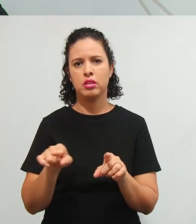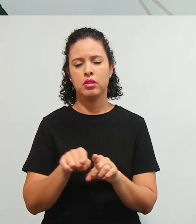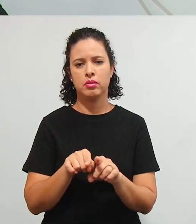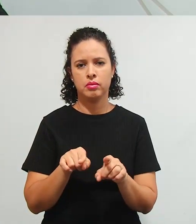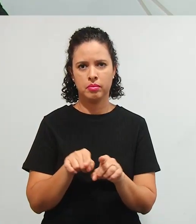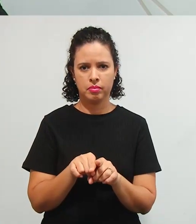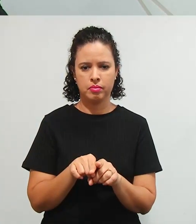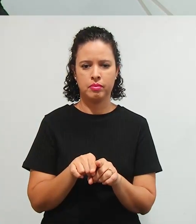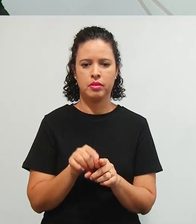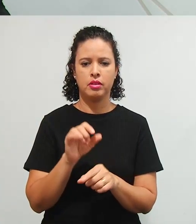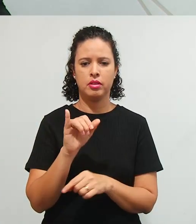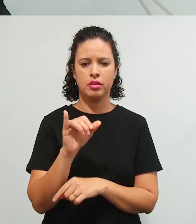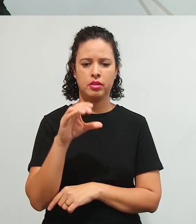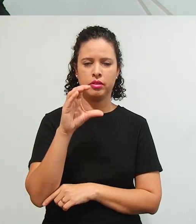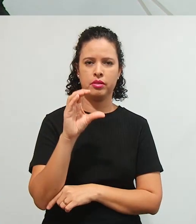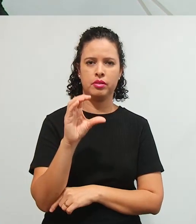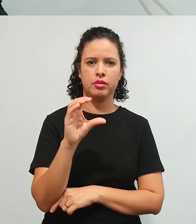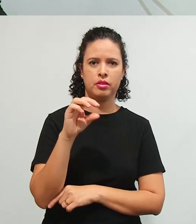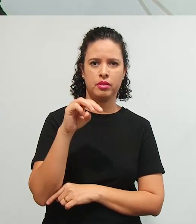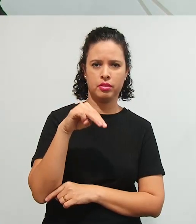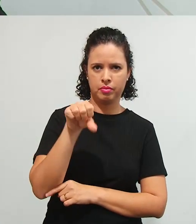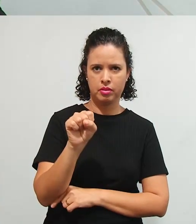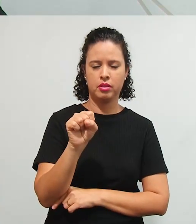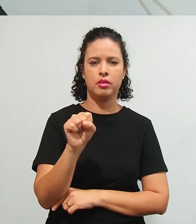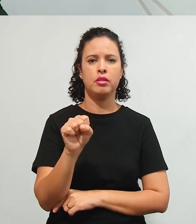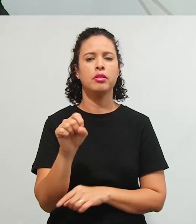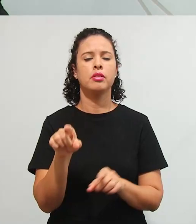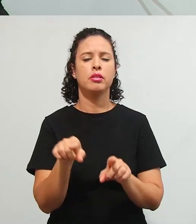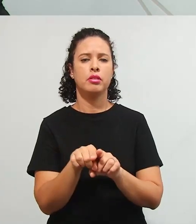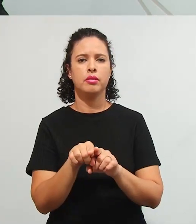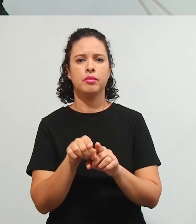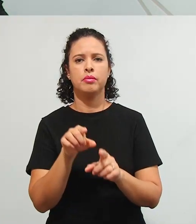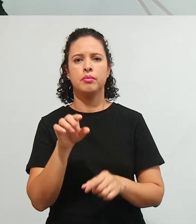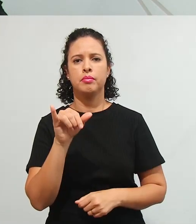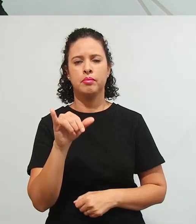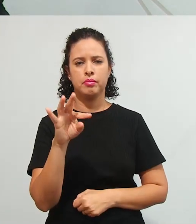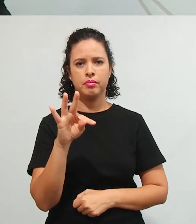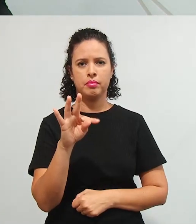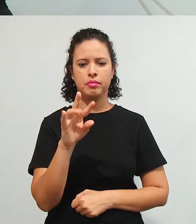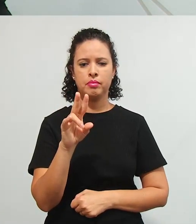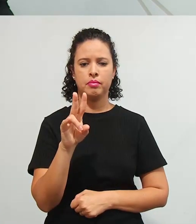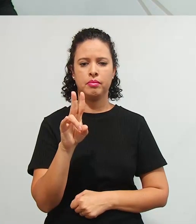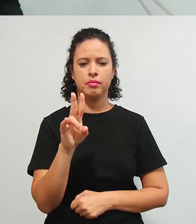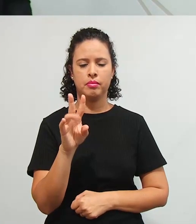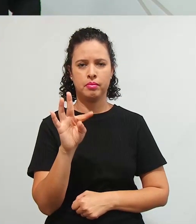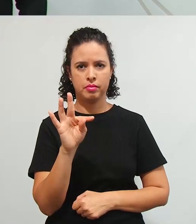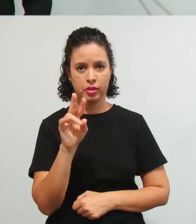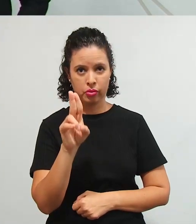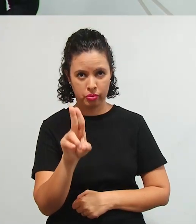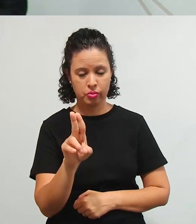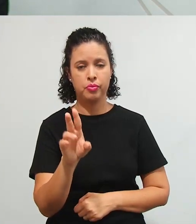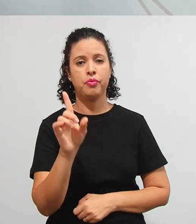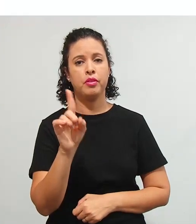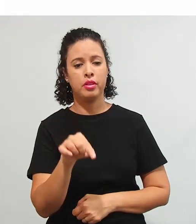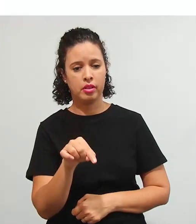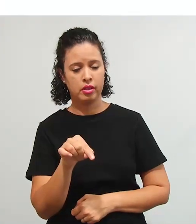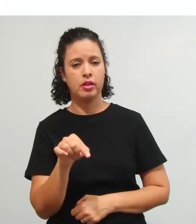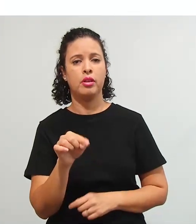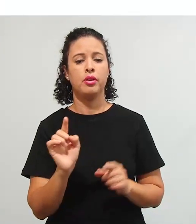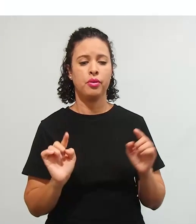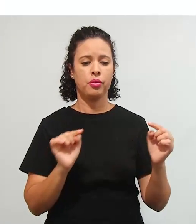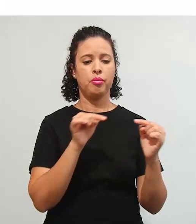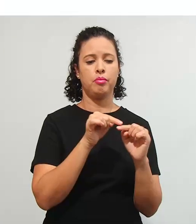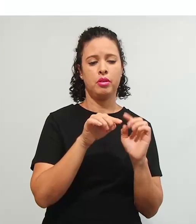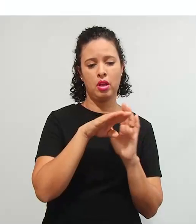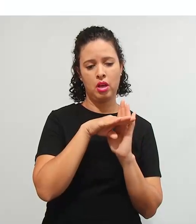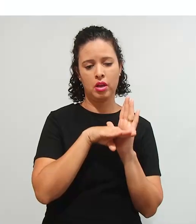do ICMS, do IPTU e do ISS é uma receita